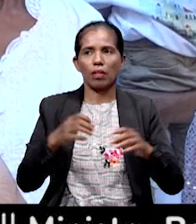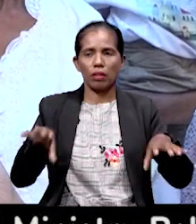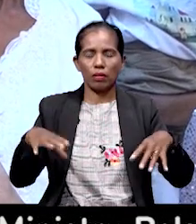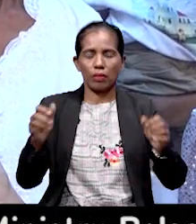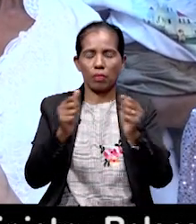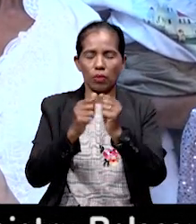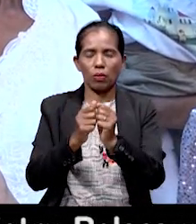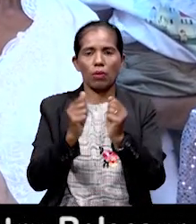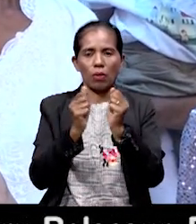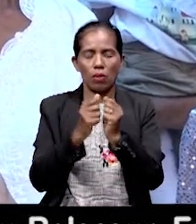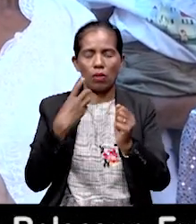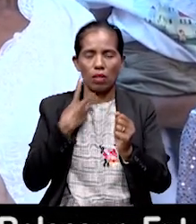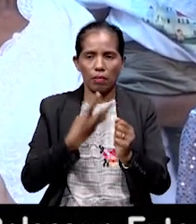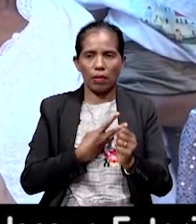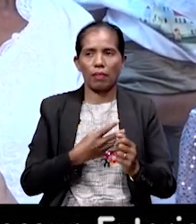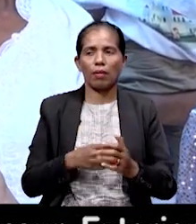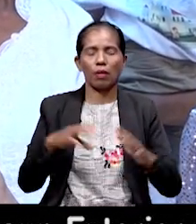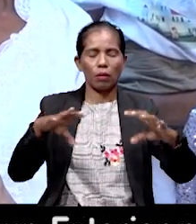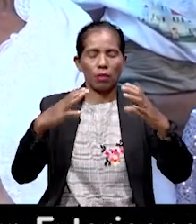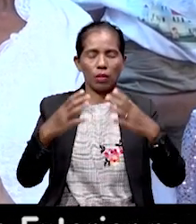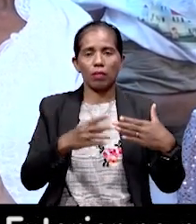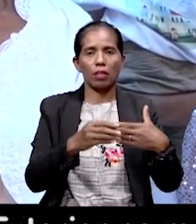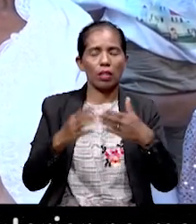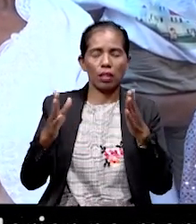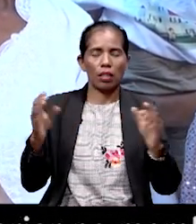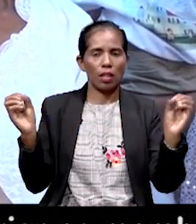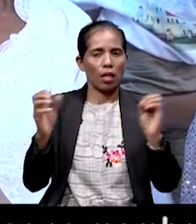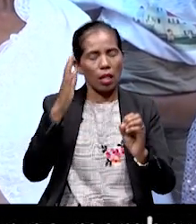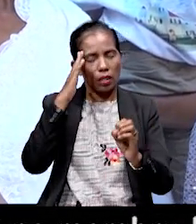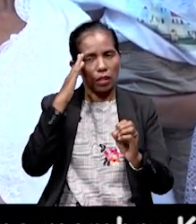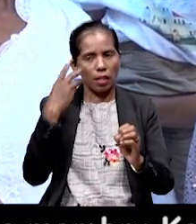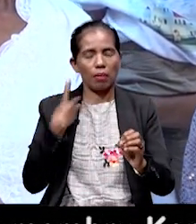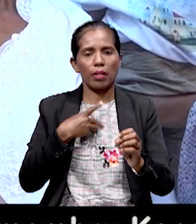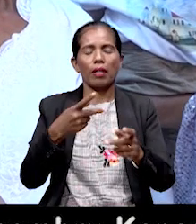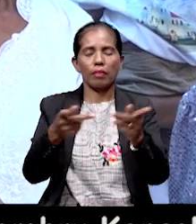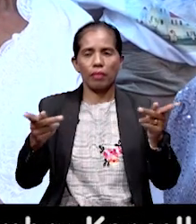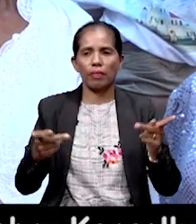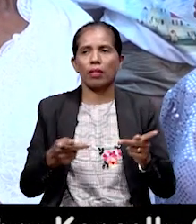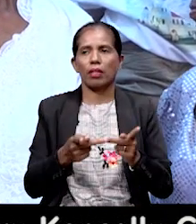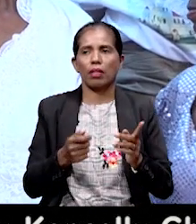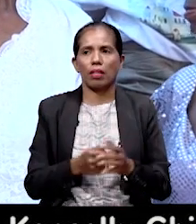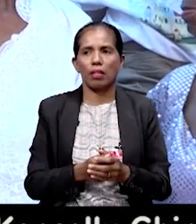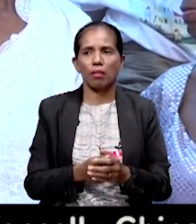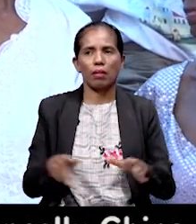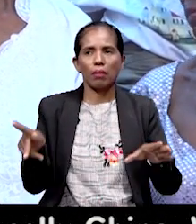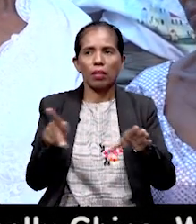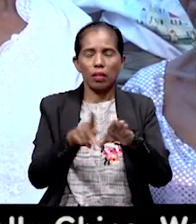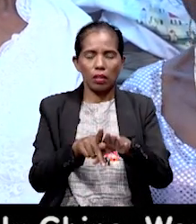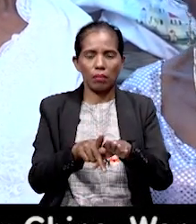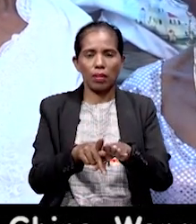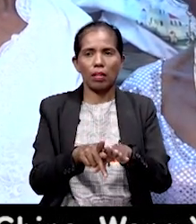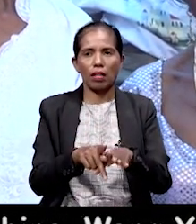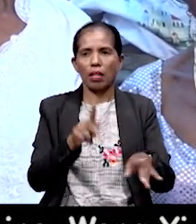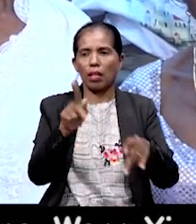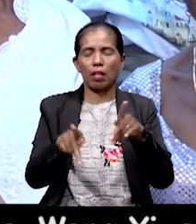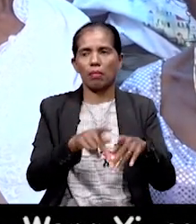nain. Komisang organizador mos la ya rekonyes netik ba ami rai nain mos la ya. Oi ami mo tuir partisipe misa la lara mos emre